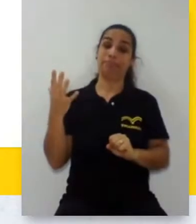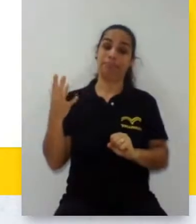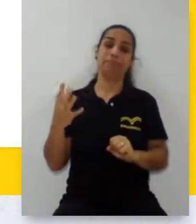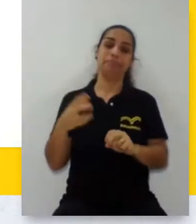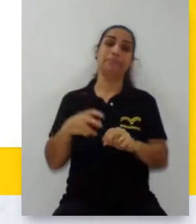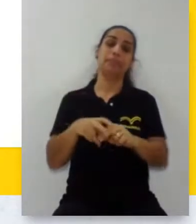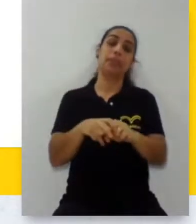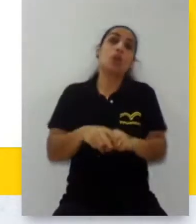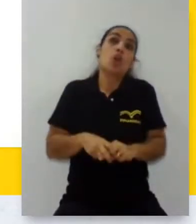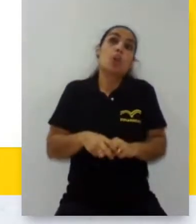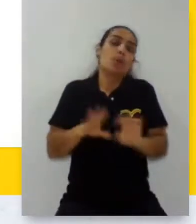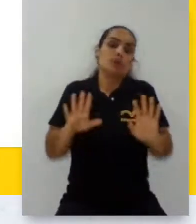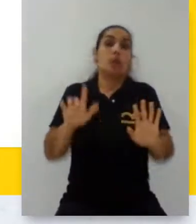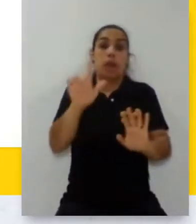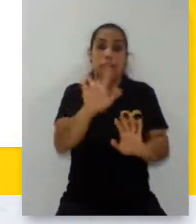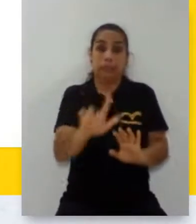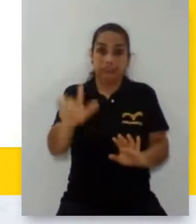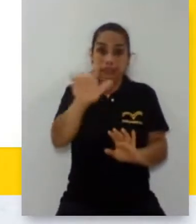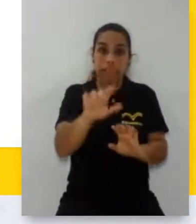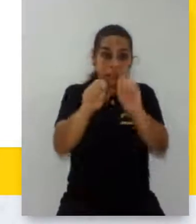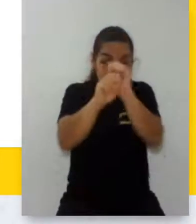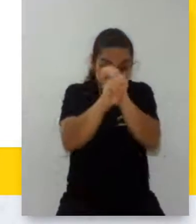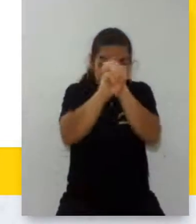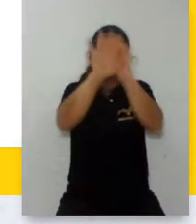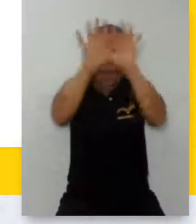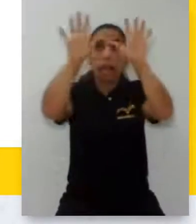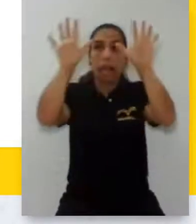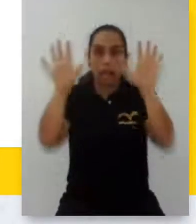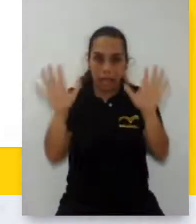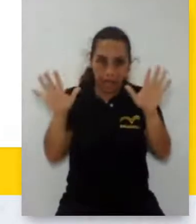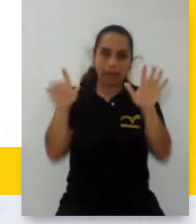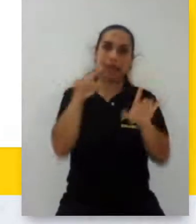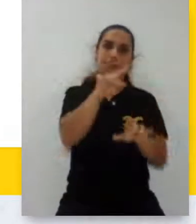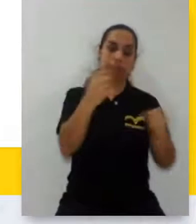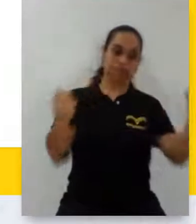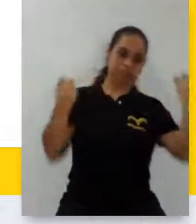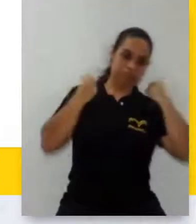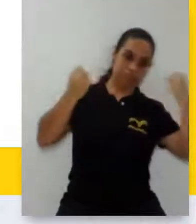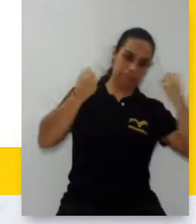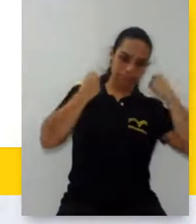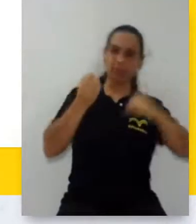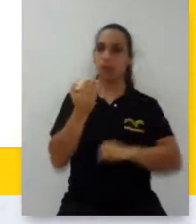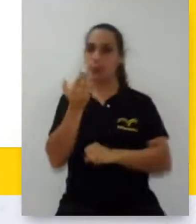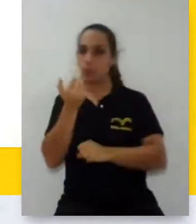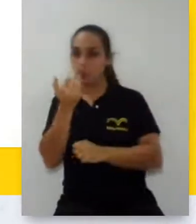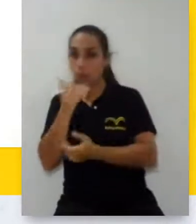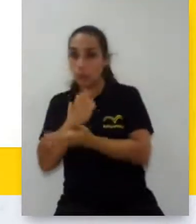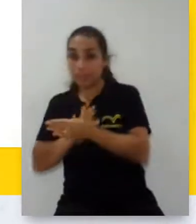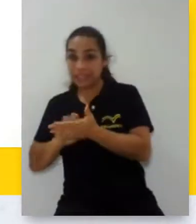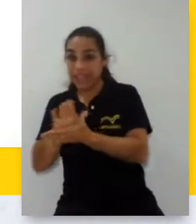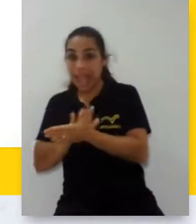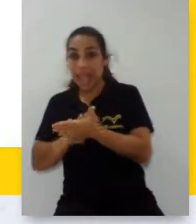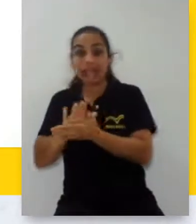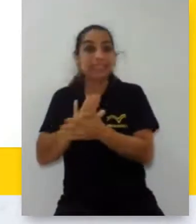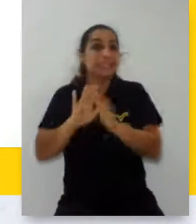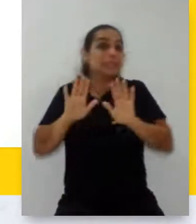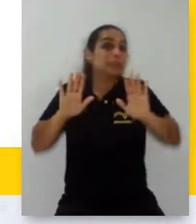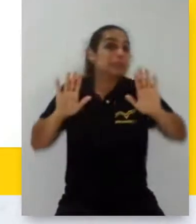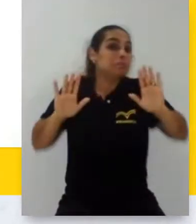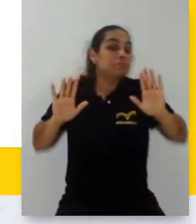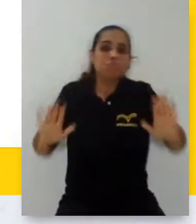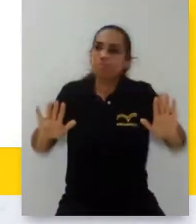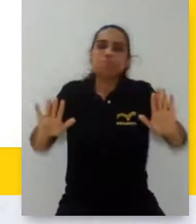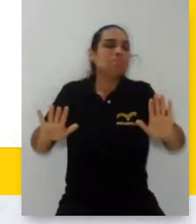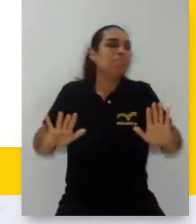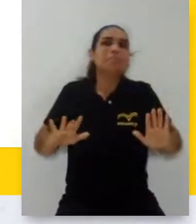Então, a minha questão aqui fica ainda uma interrogação, mas a minha recomendação para vocês na